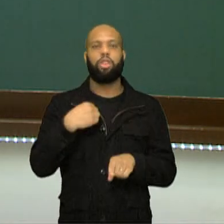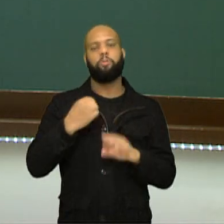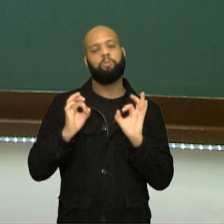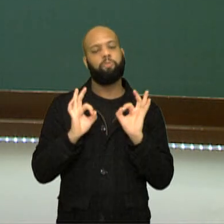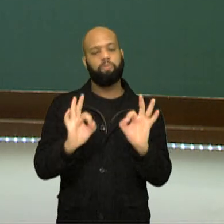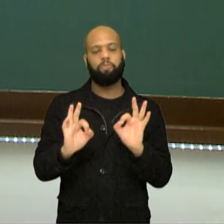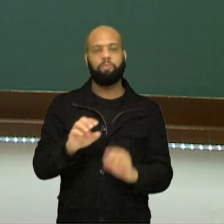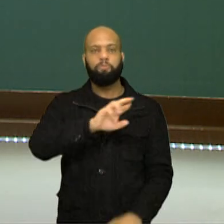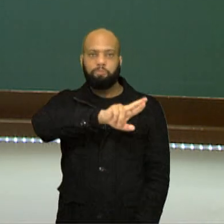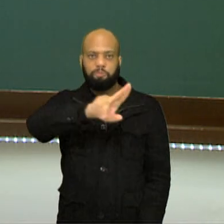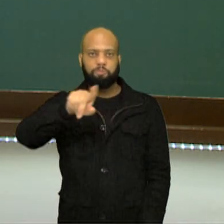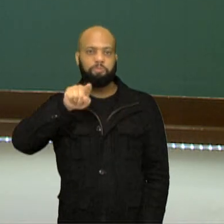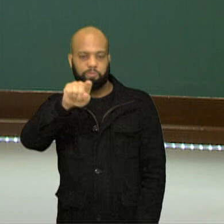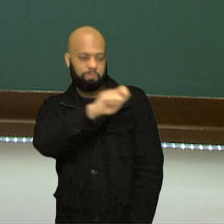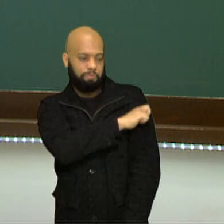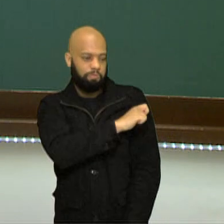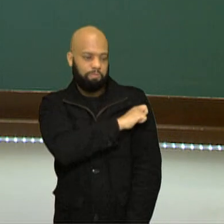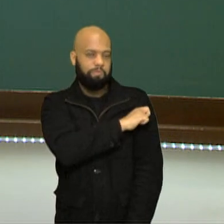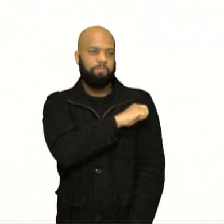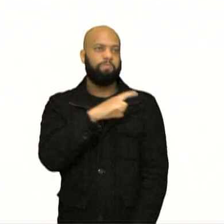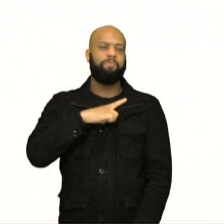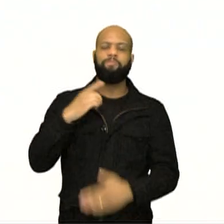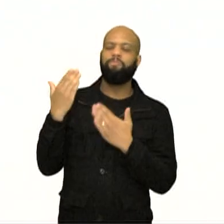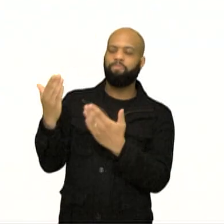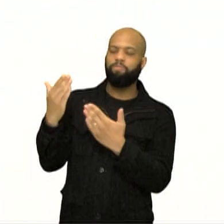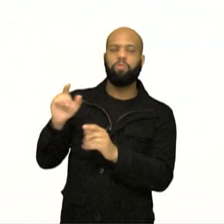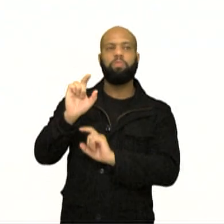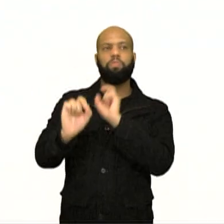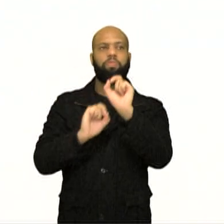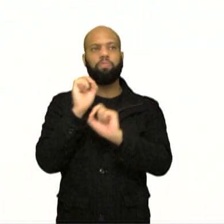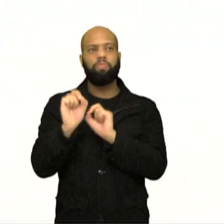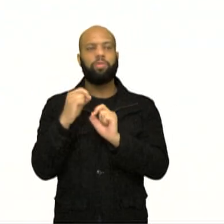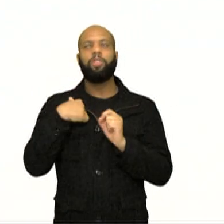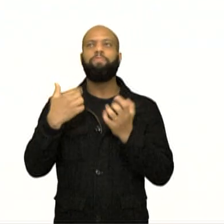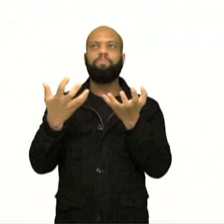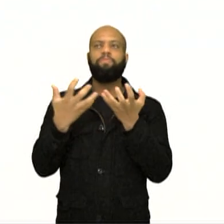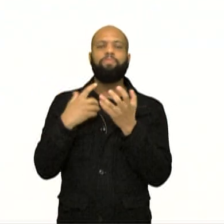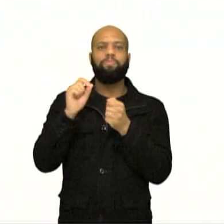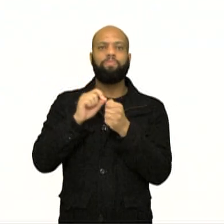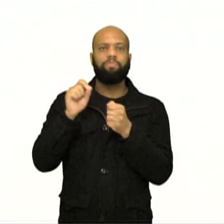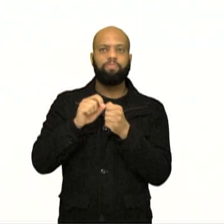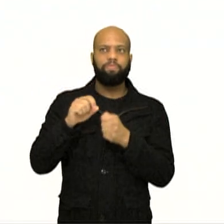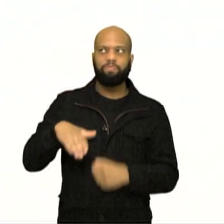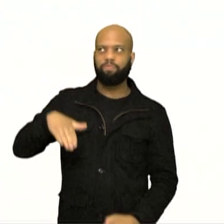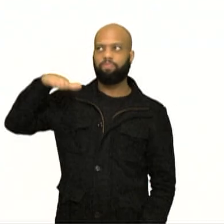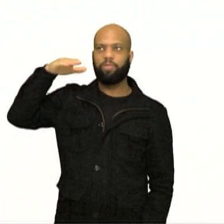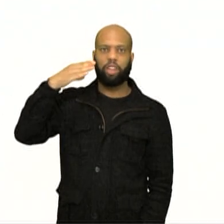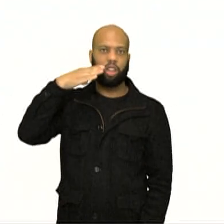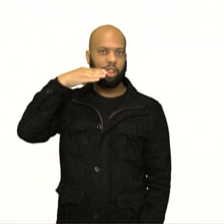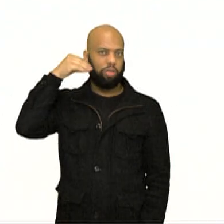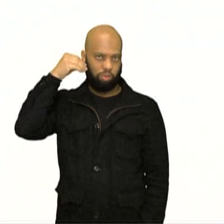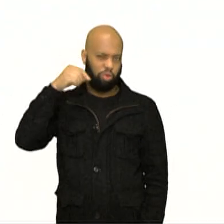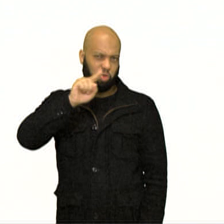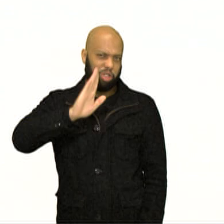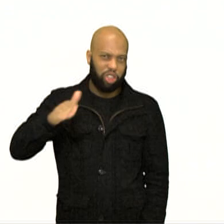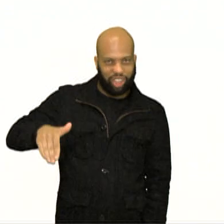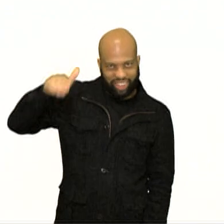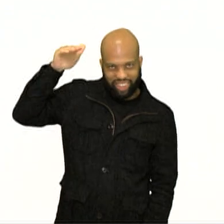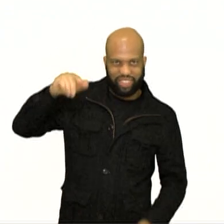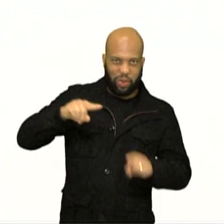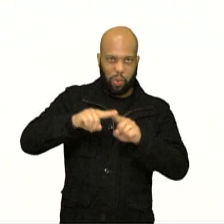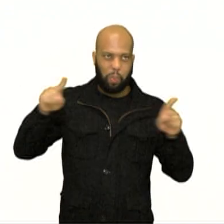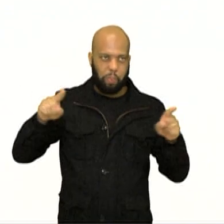certeza que muitos de vocês estão se perguntando, né? O que ser quando crescer, embora vocês já sejam bastante crescidos,